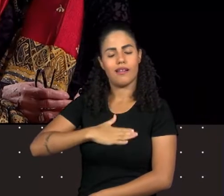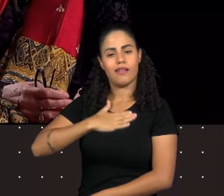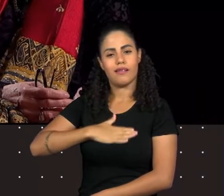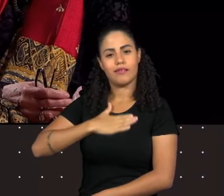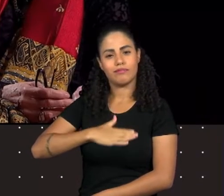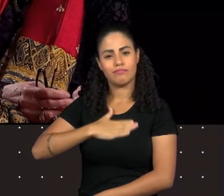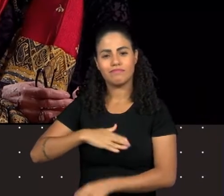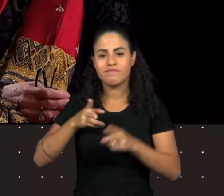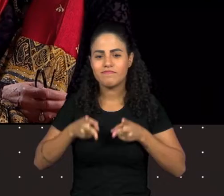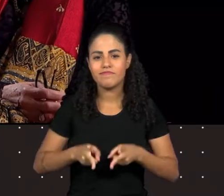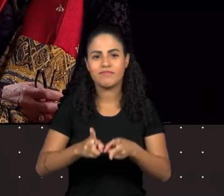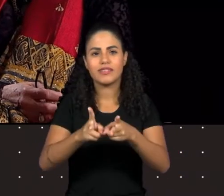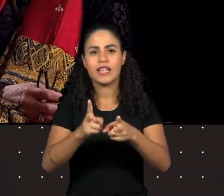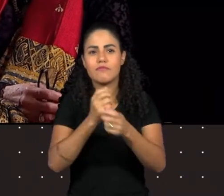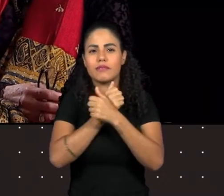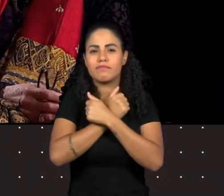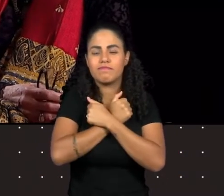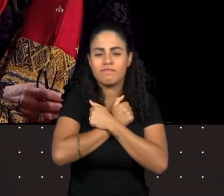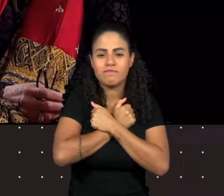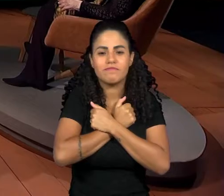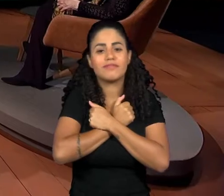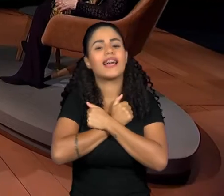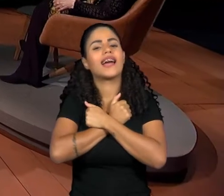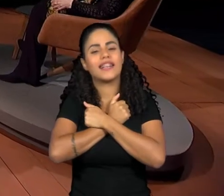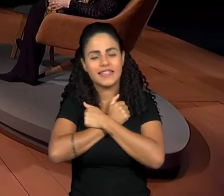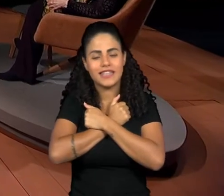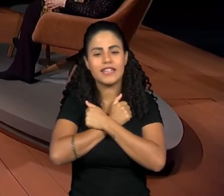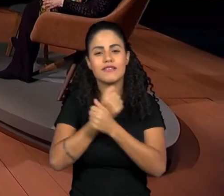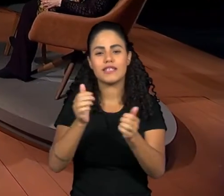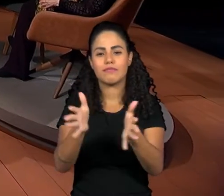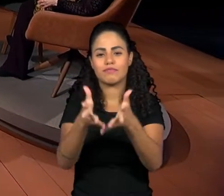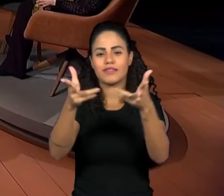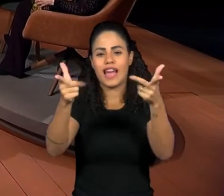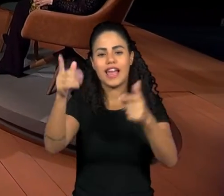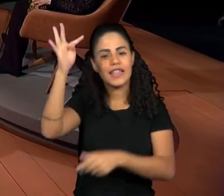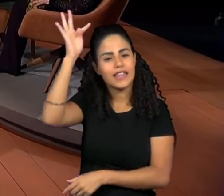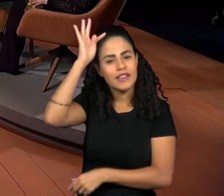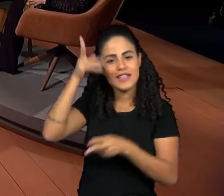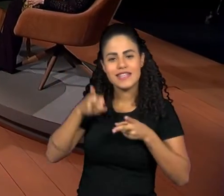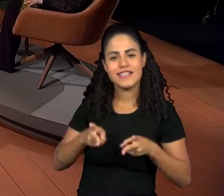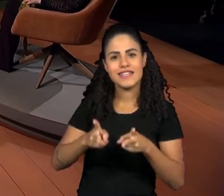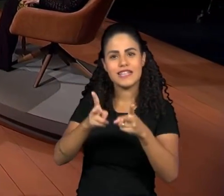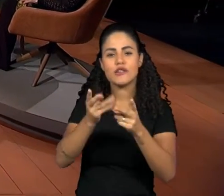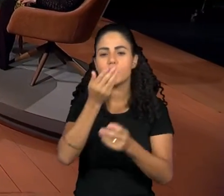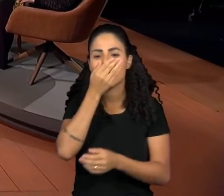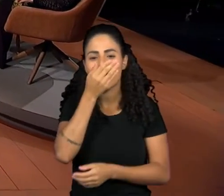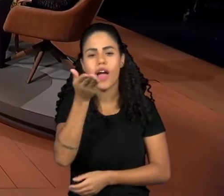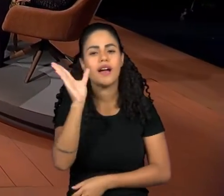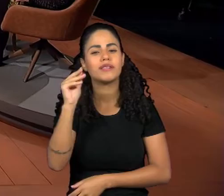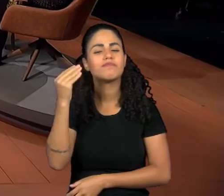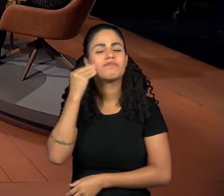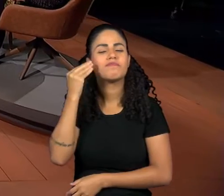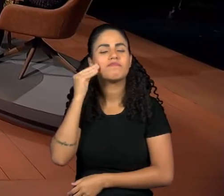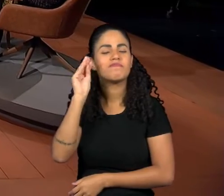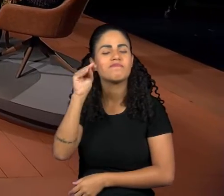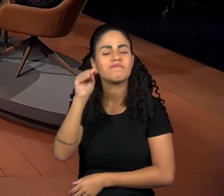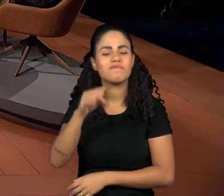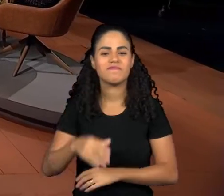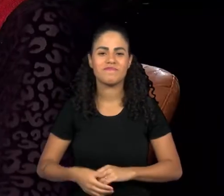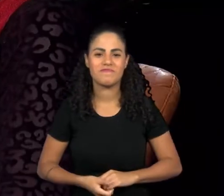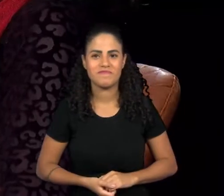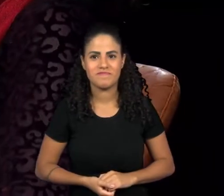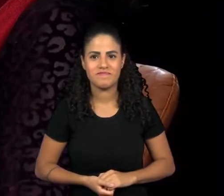do professor Paulo Mendonça, qual é o seu segredo? Talentosa. Beijo. Ah, que